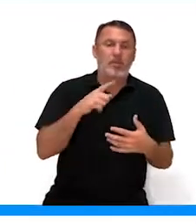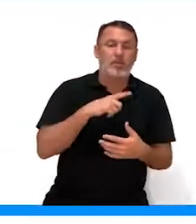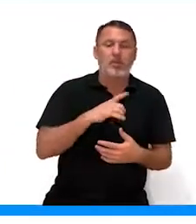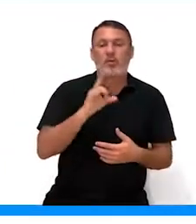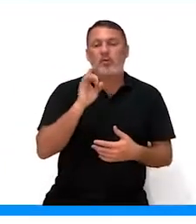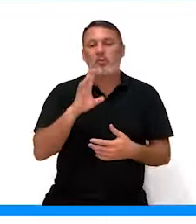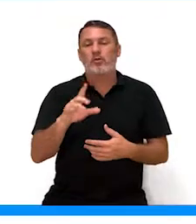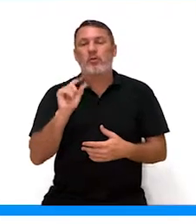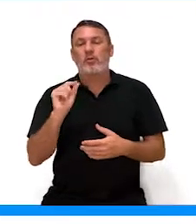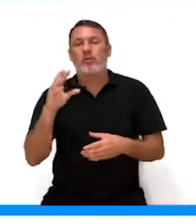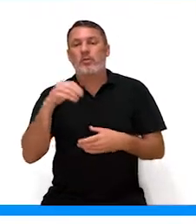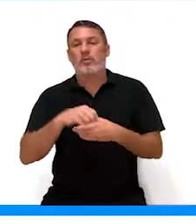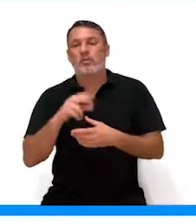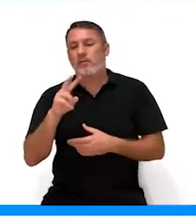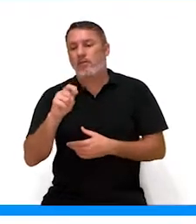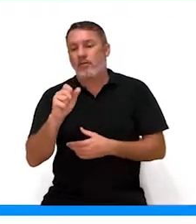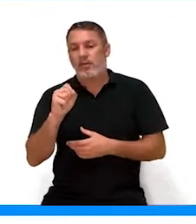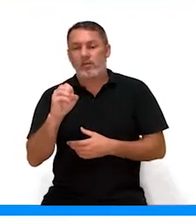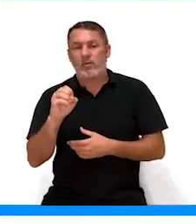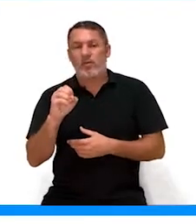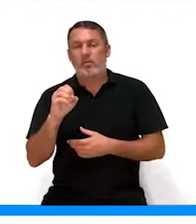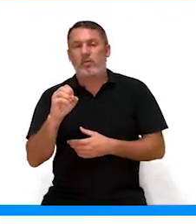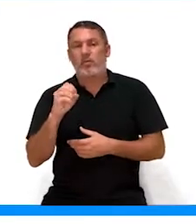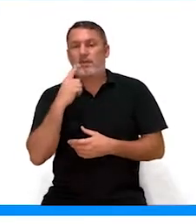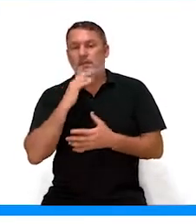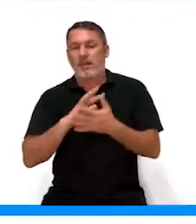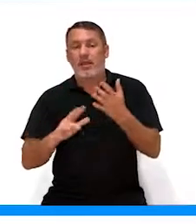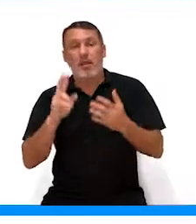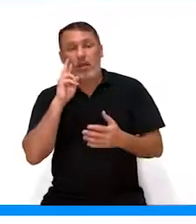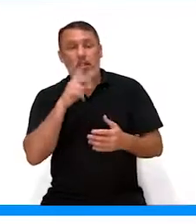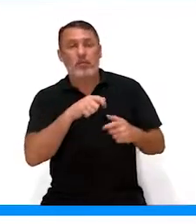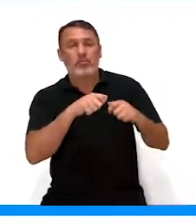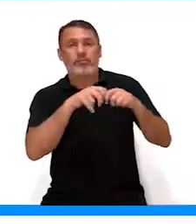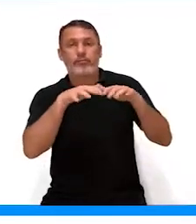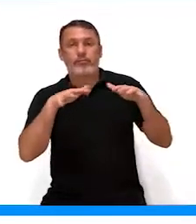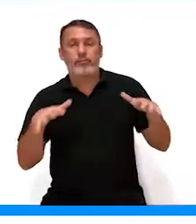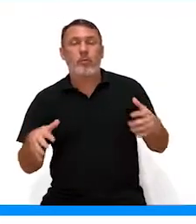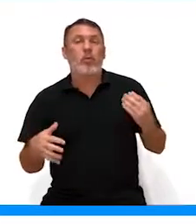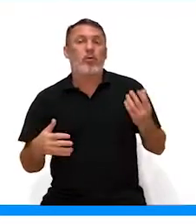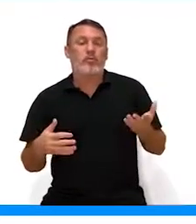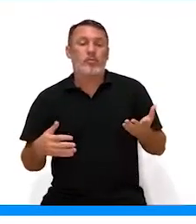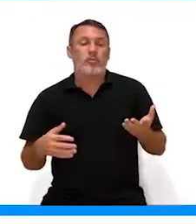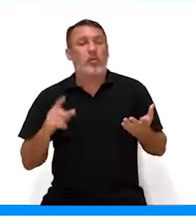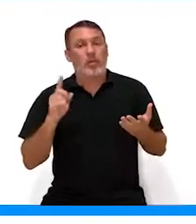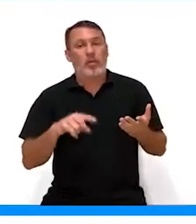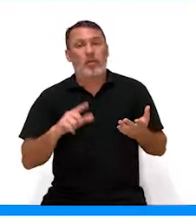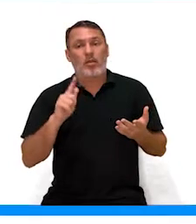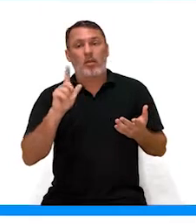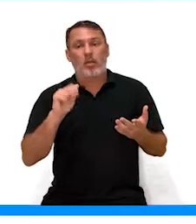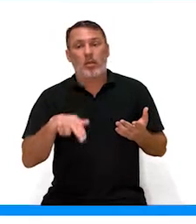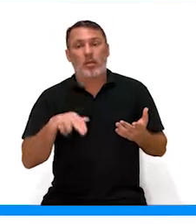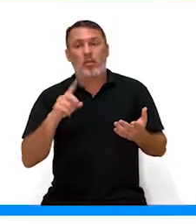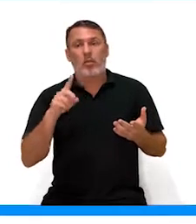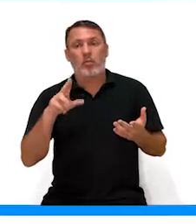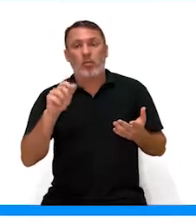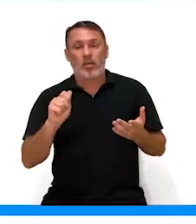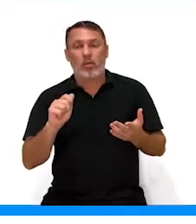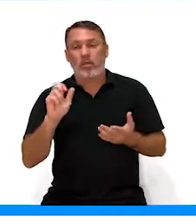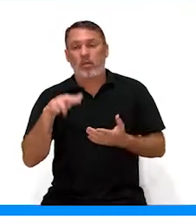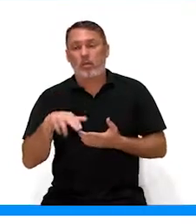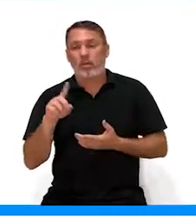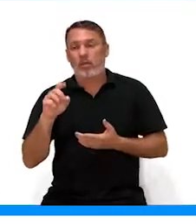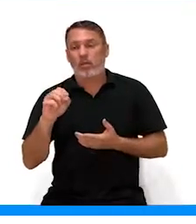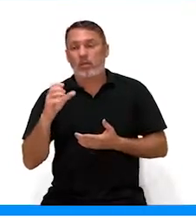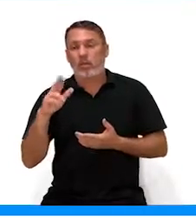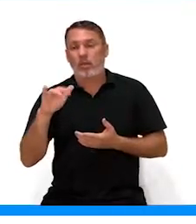secreção. Então, ela tem ali somente vasos sanguíneos aderidos a ela, ou capilar sanguíneo. Essa glândula é